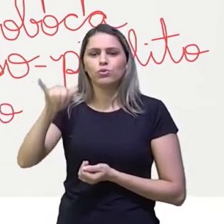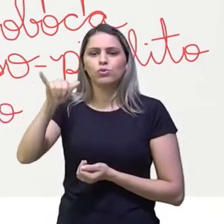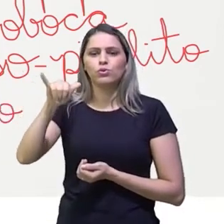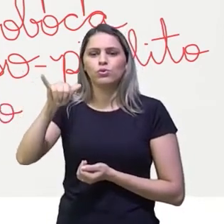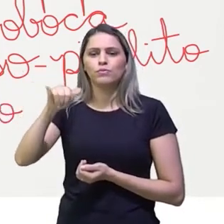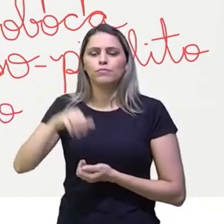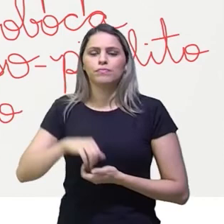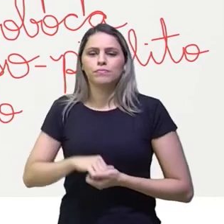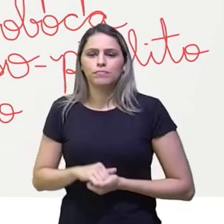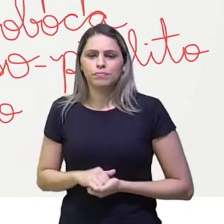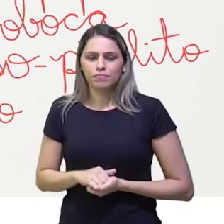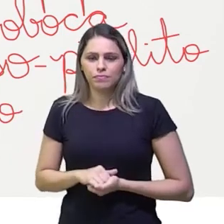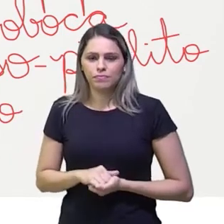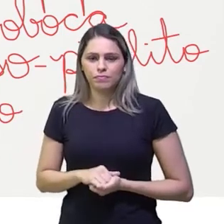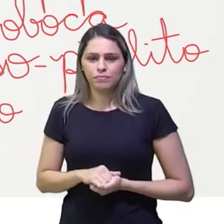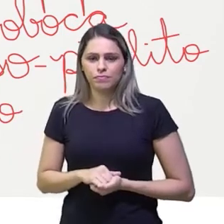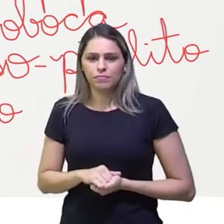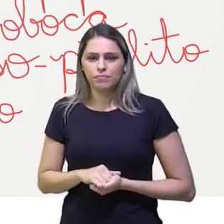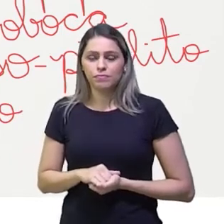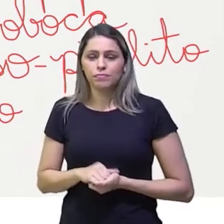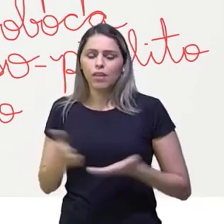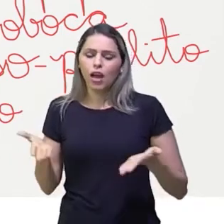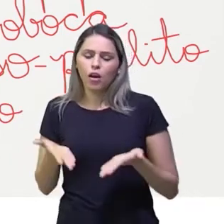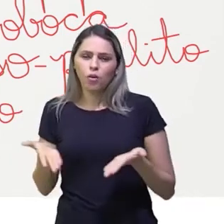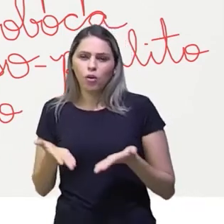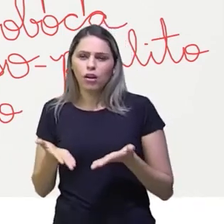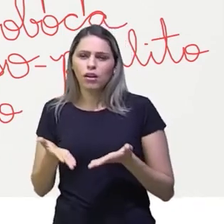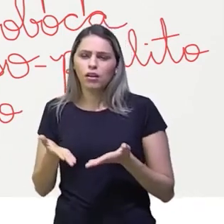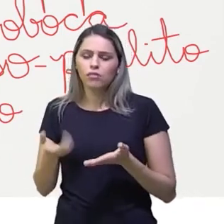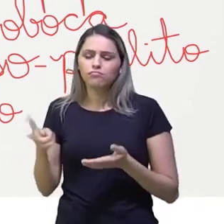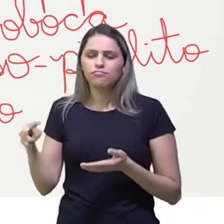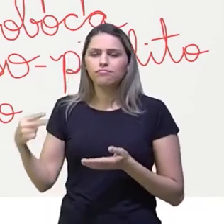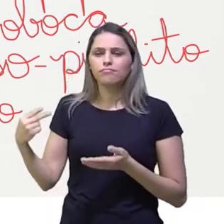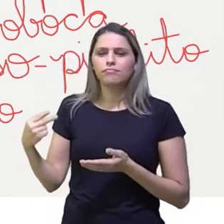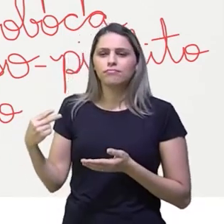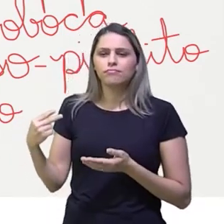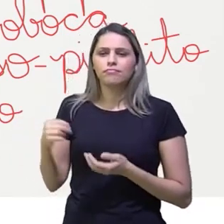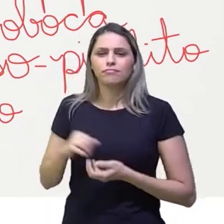Muito bem, muito bem. Agora olha aqui para mim.